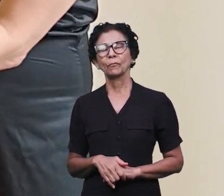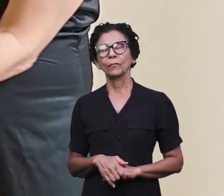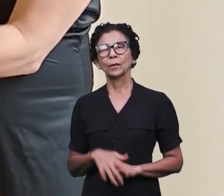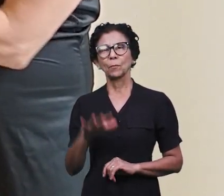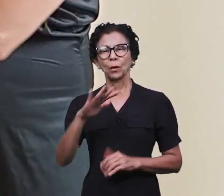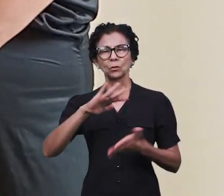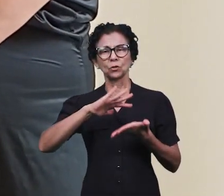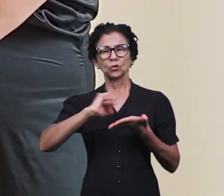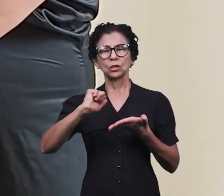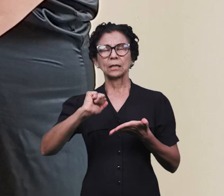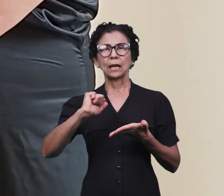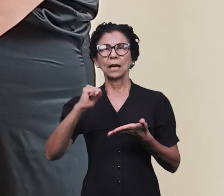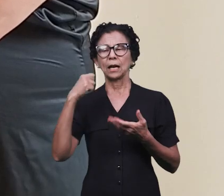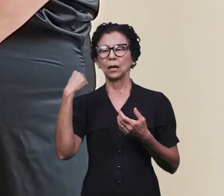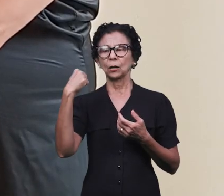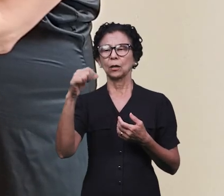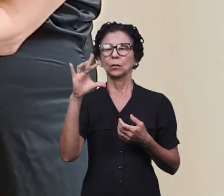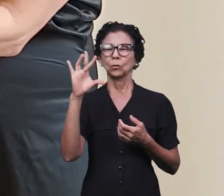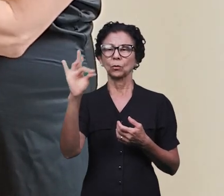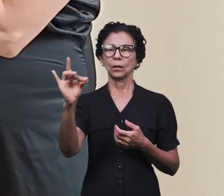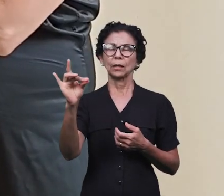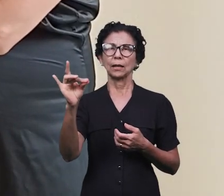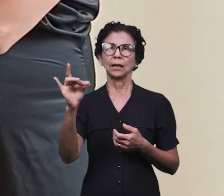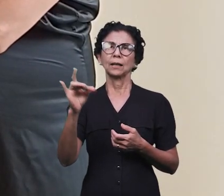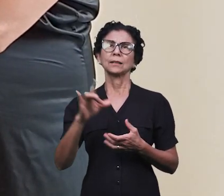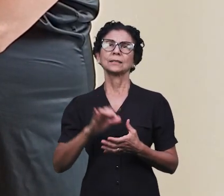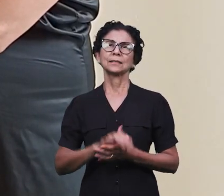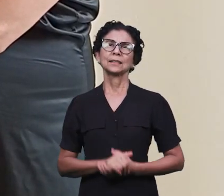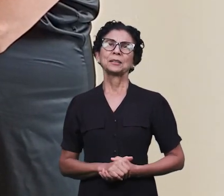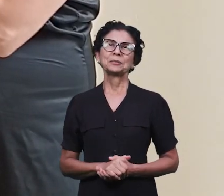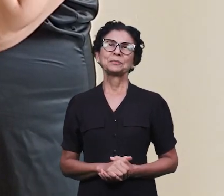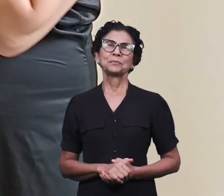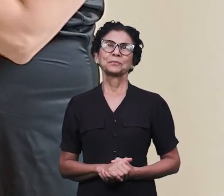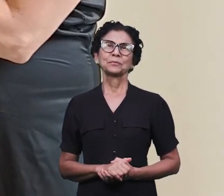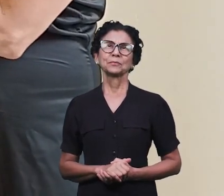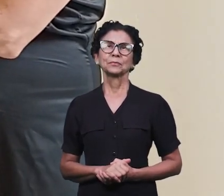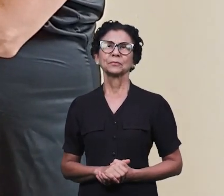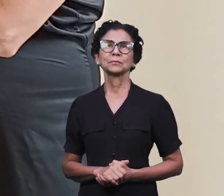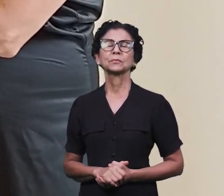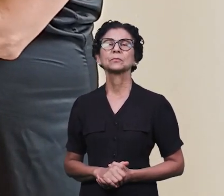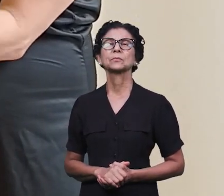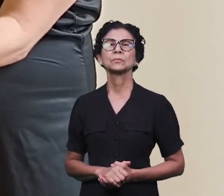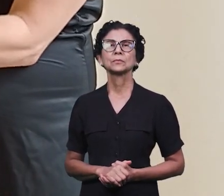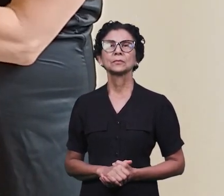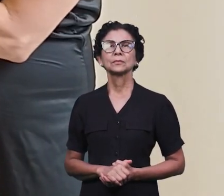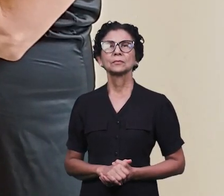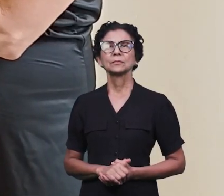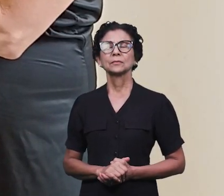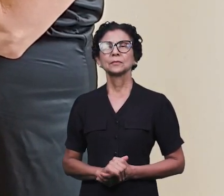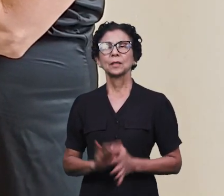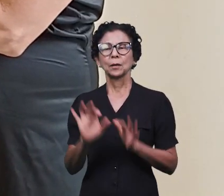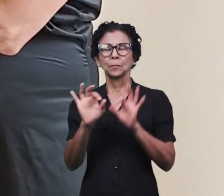de montar. Tem crianças que a aula vai ser mais facilitada se ela for montando. A gente vai